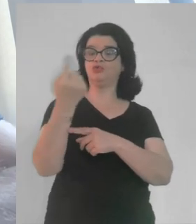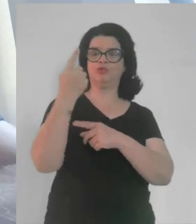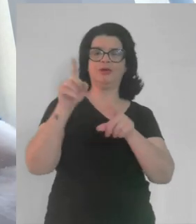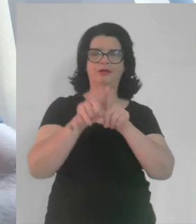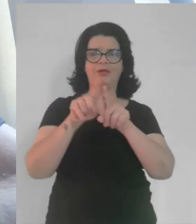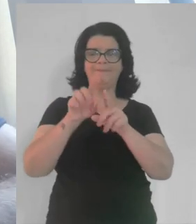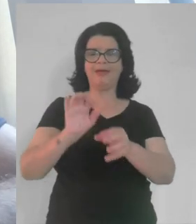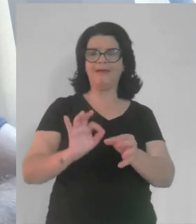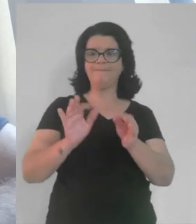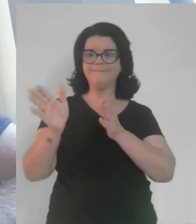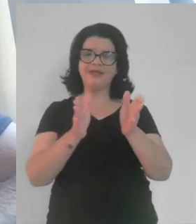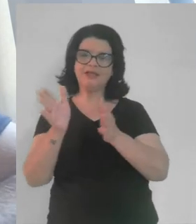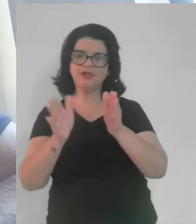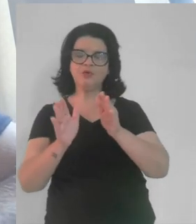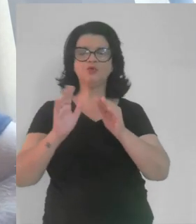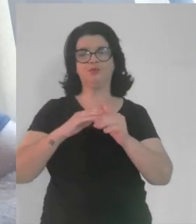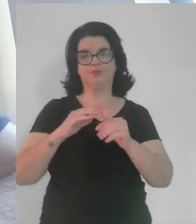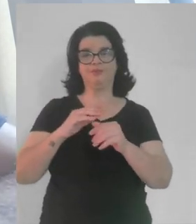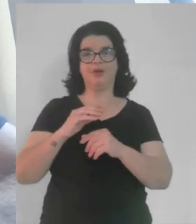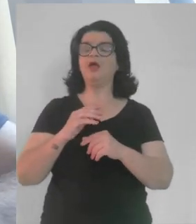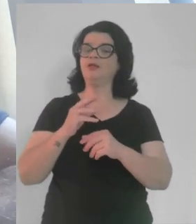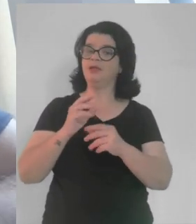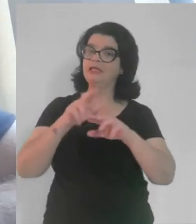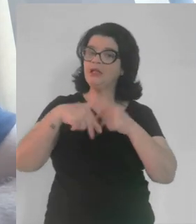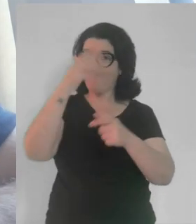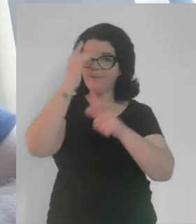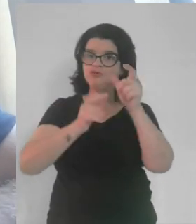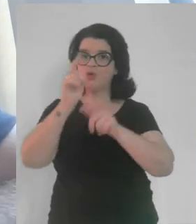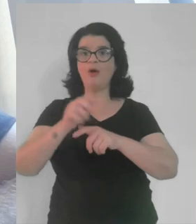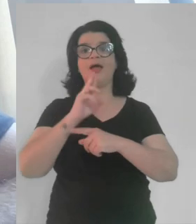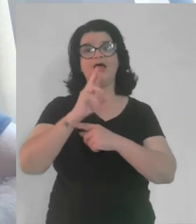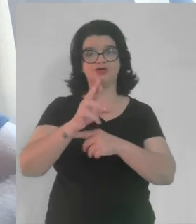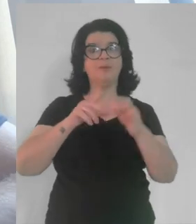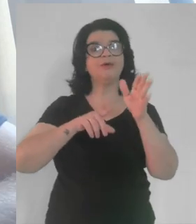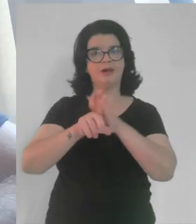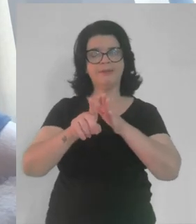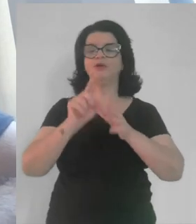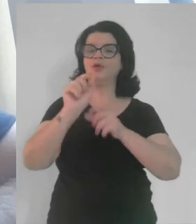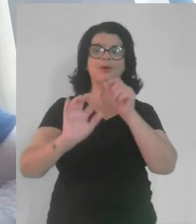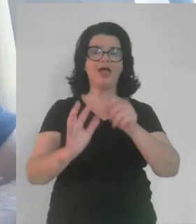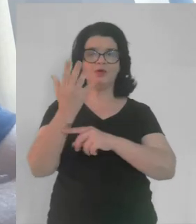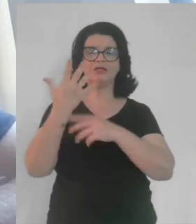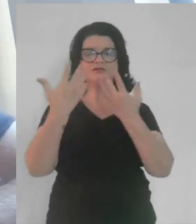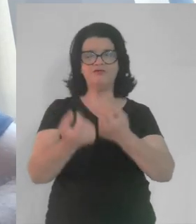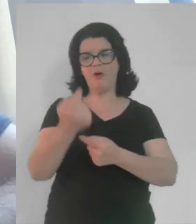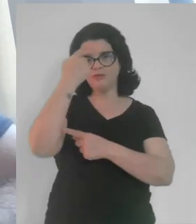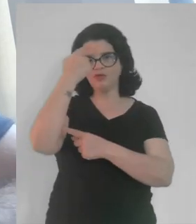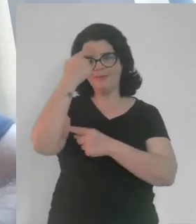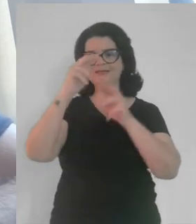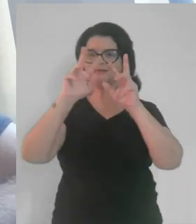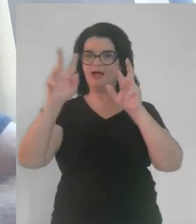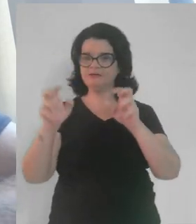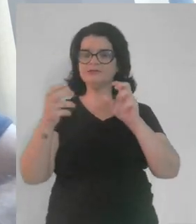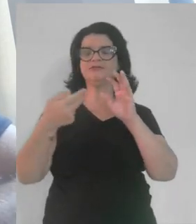da onda. Então, pessoal, respondendo à pergunta, o que acontece? Vamos pensar na seguinte